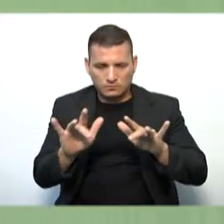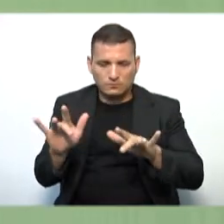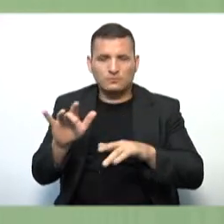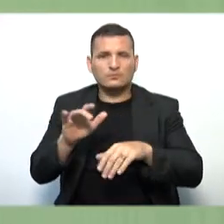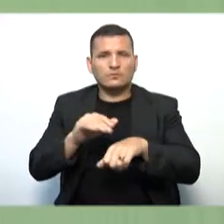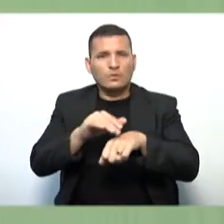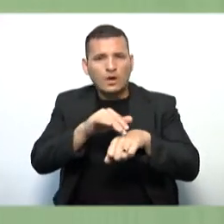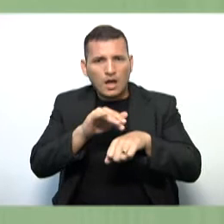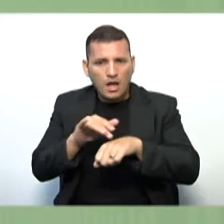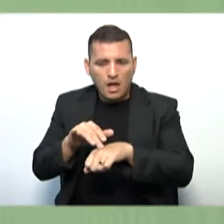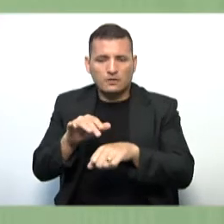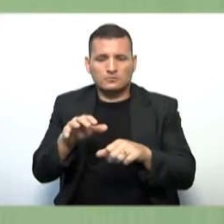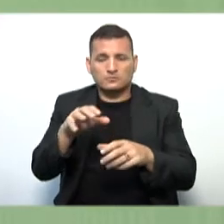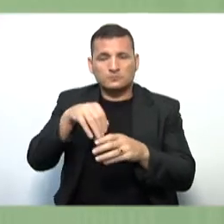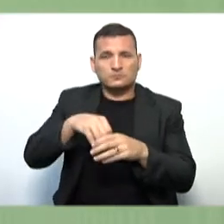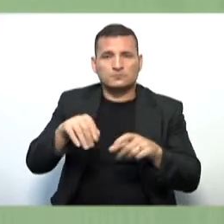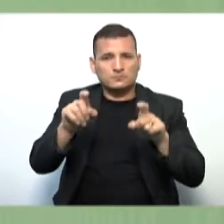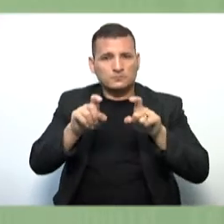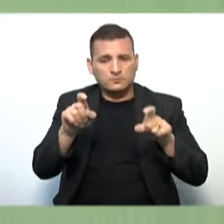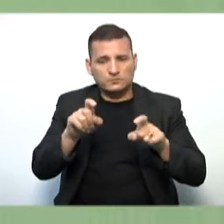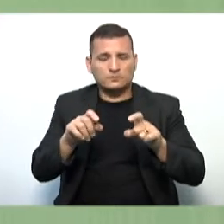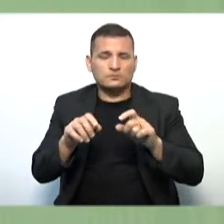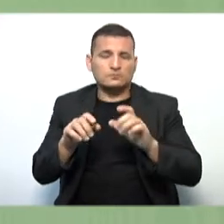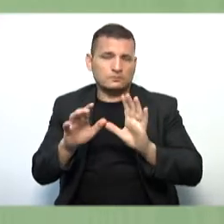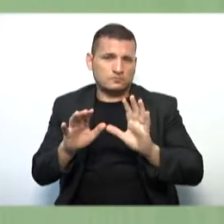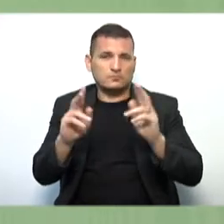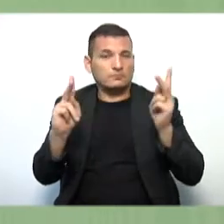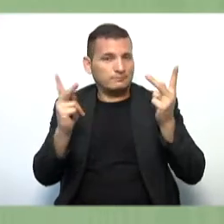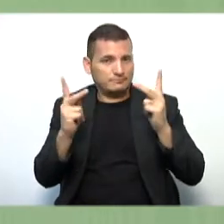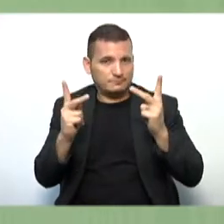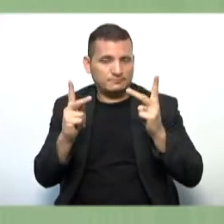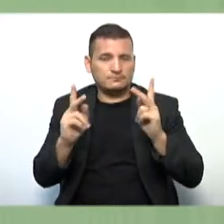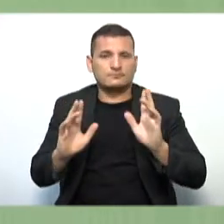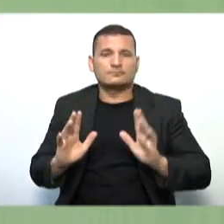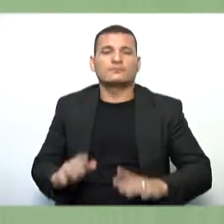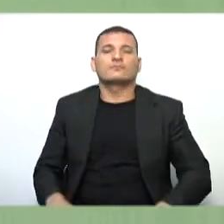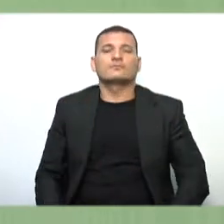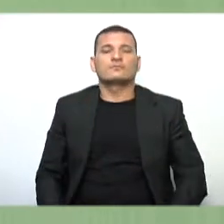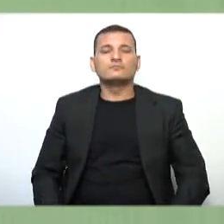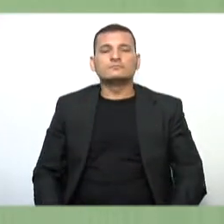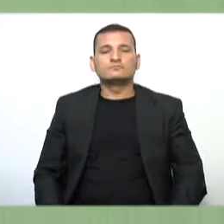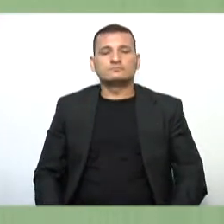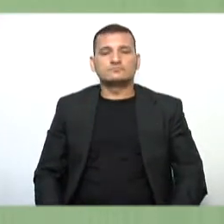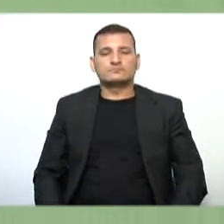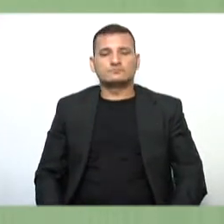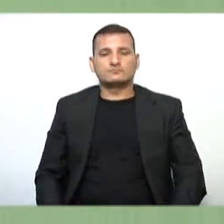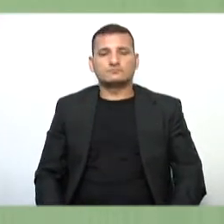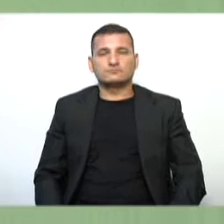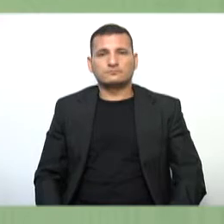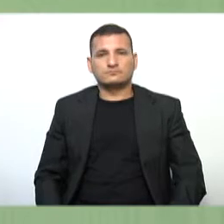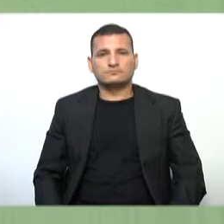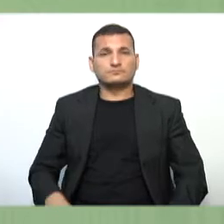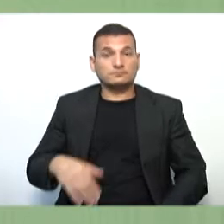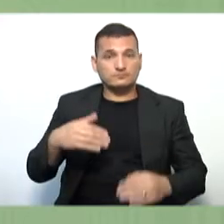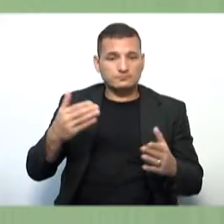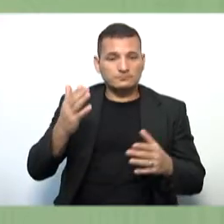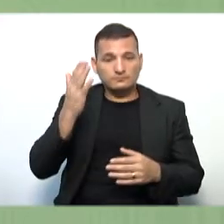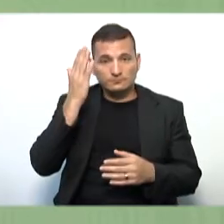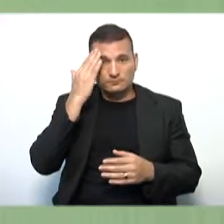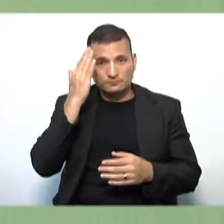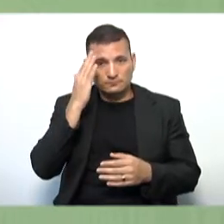computador, ok? Ou em um sistema computacional, como a gente sempre fala. Exatamente. Tá, sabemos o que é